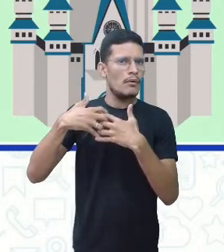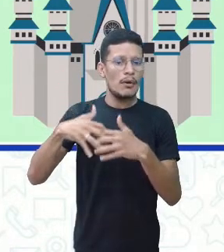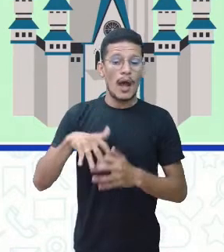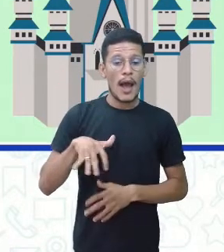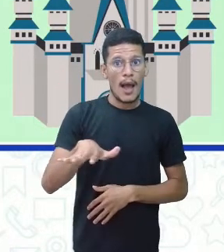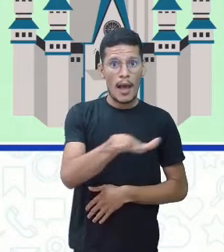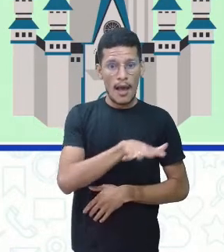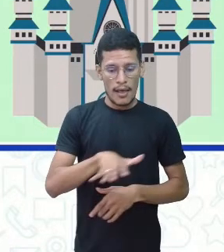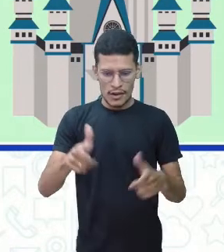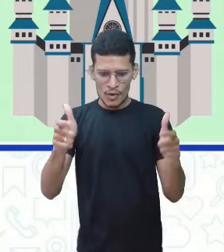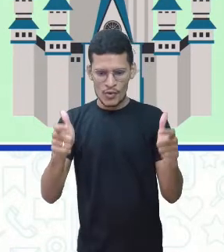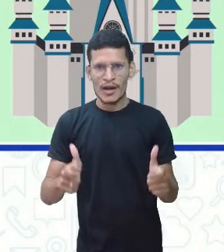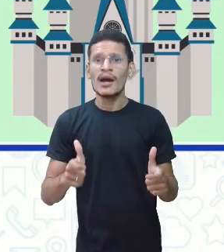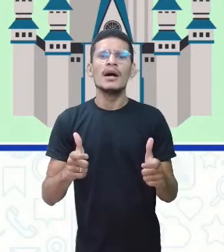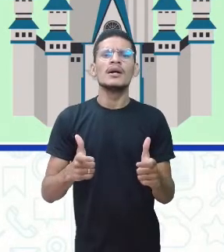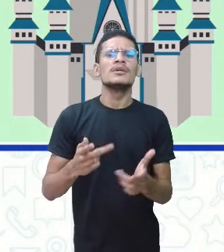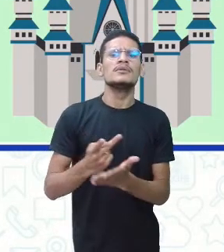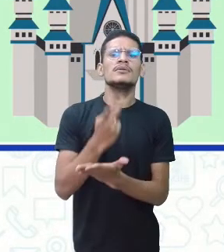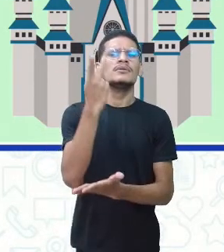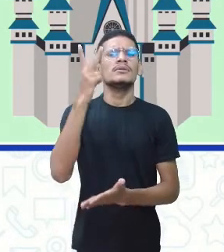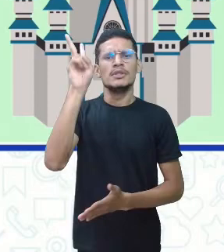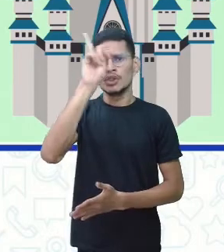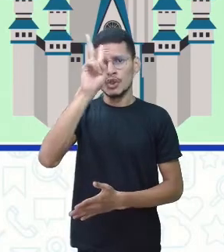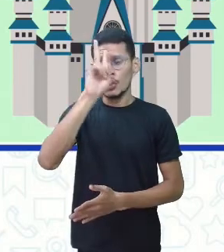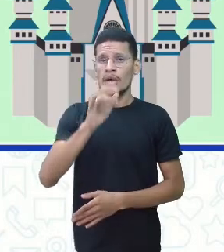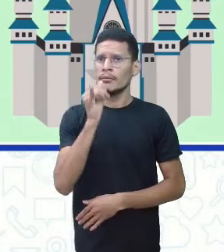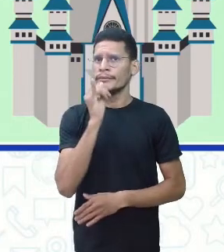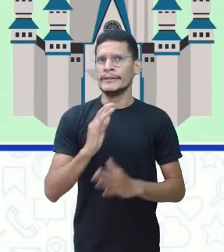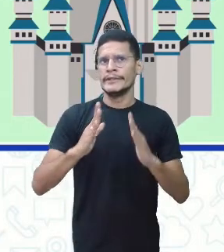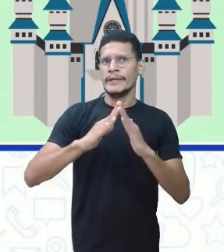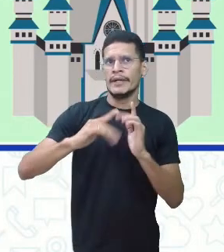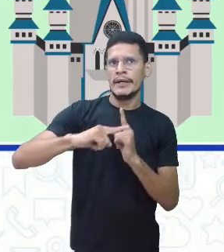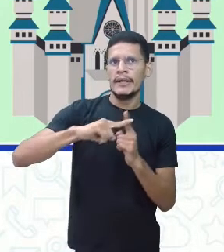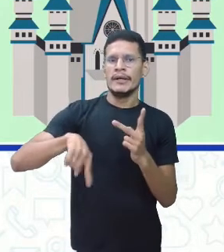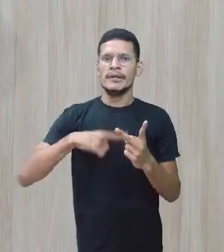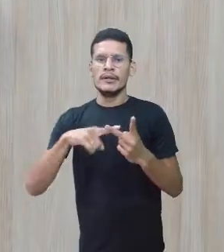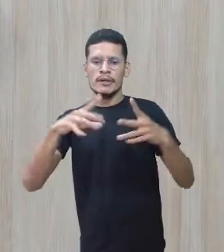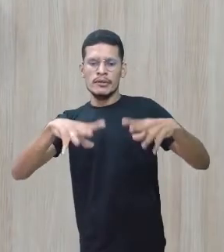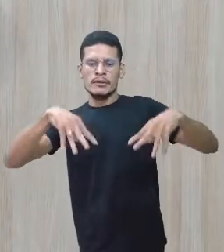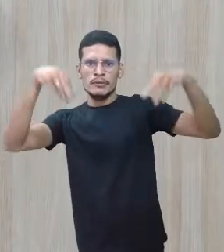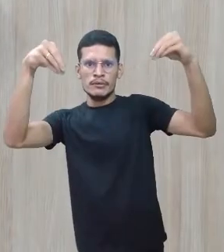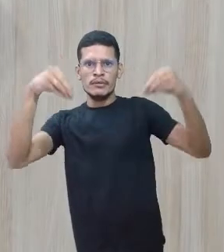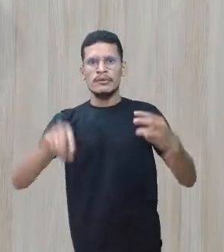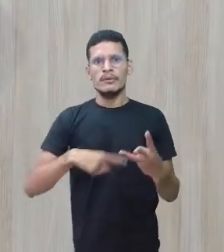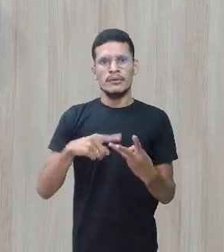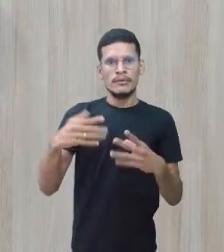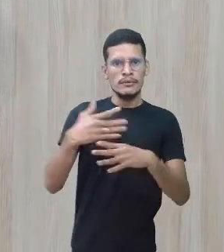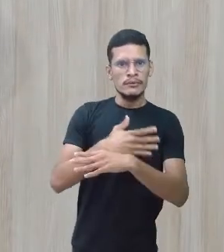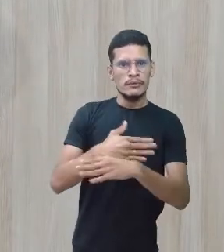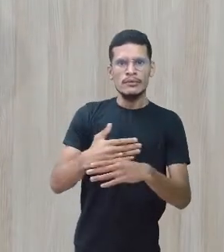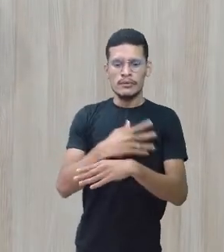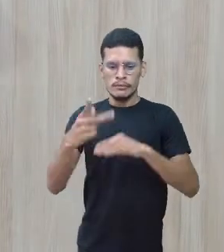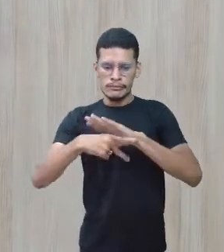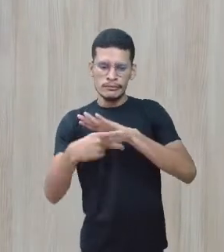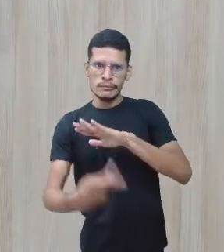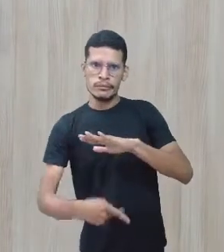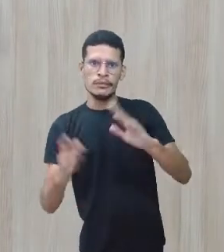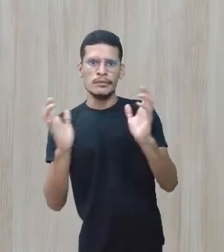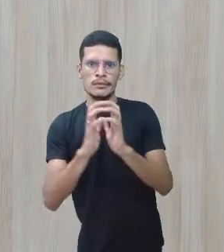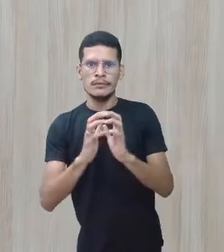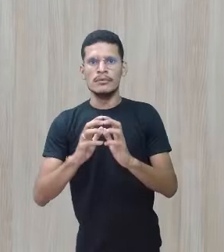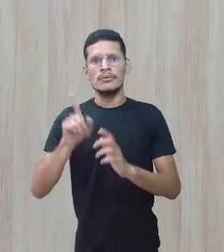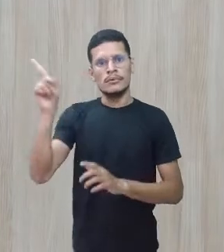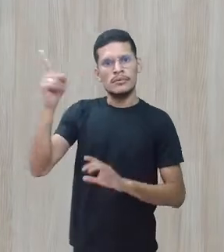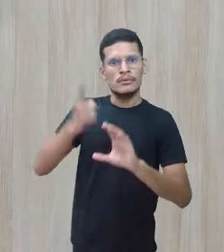o local físico onde se passa a história. Uma igreja, um castelo, uma cidade, em Recife, em